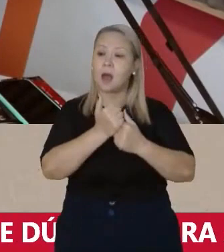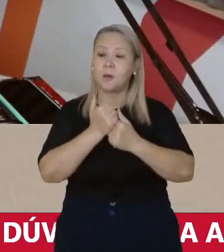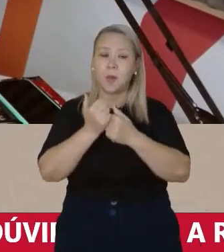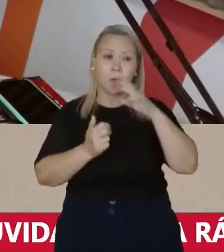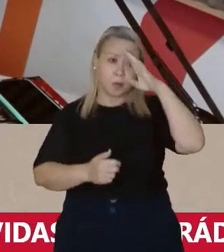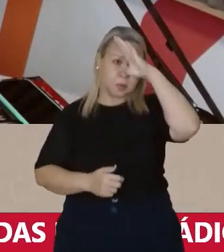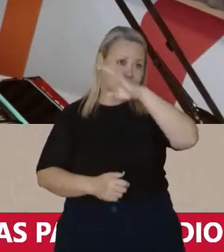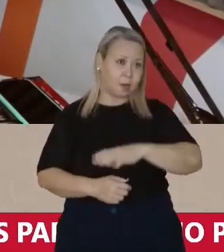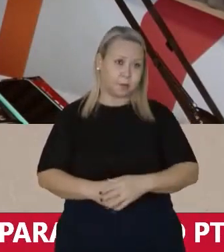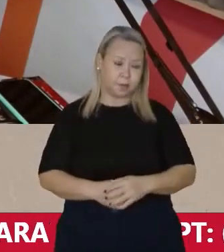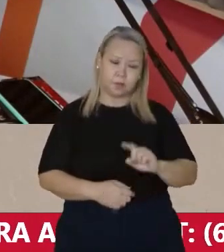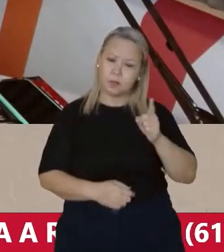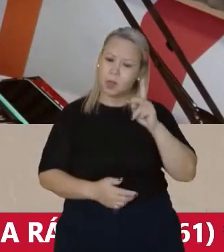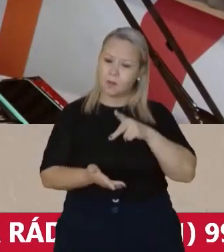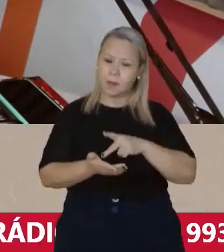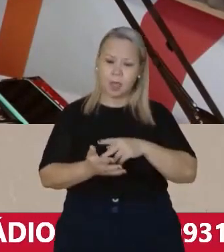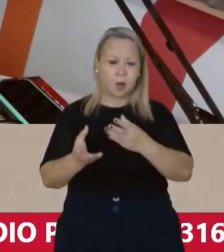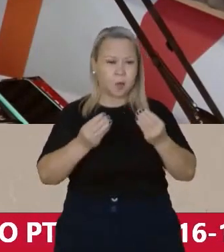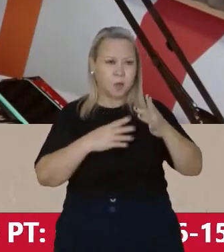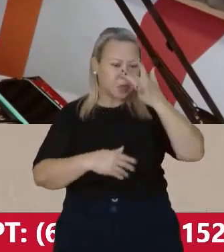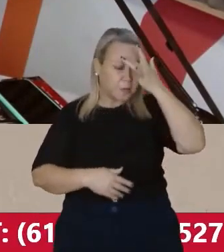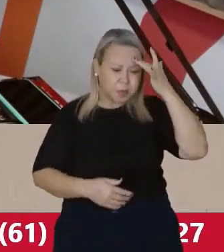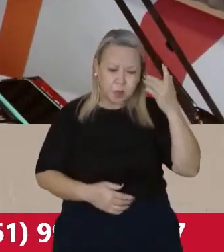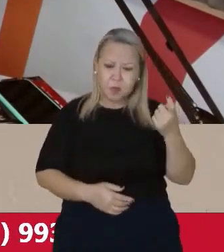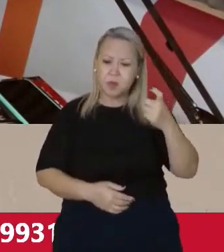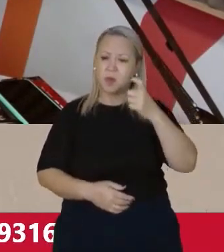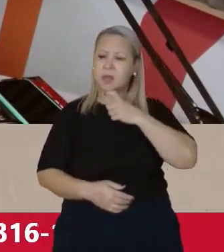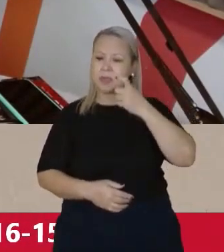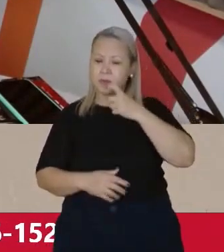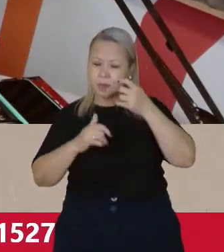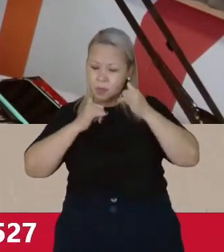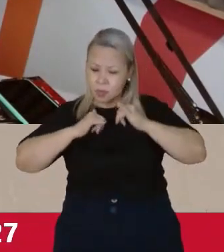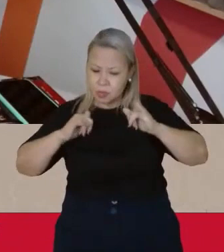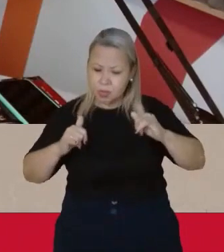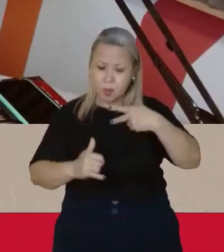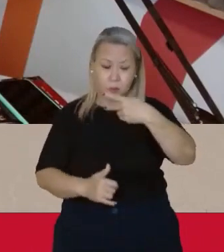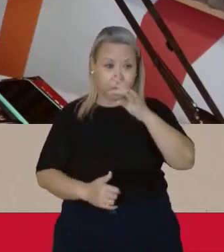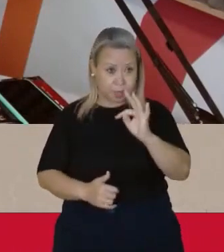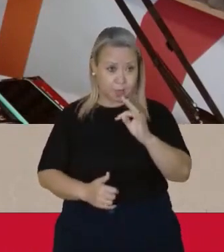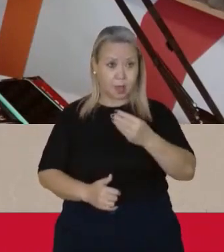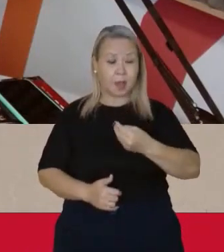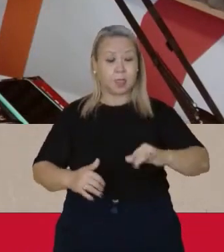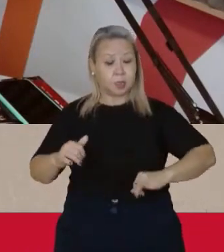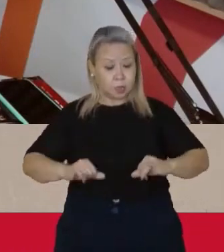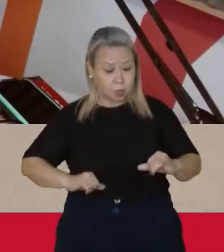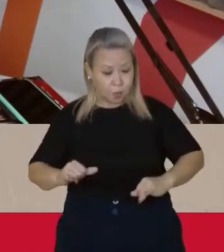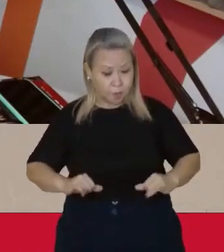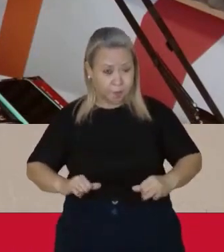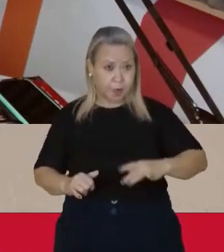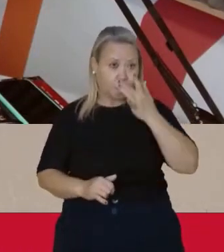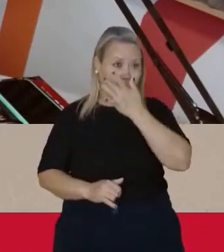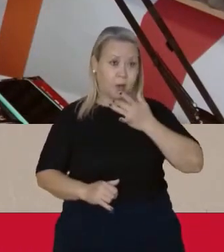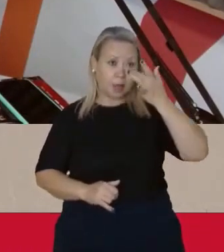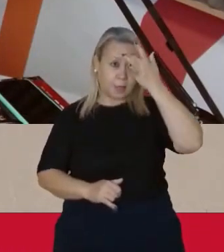gente. Com todo o lawfare que o PT viveu, nós tivemos 47 milhões de votos. Haddad teve